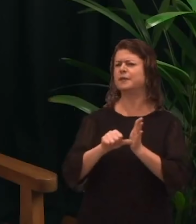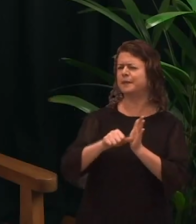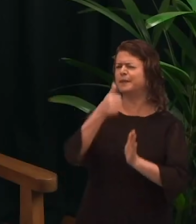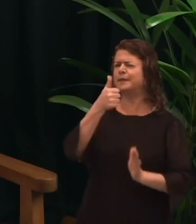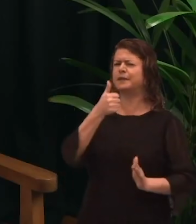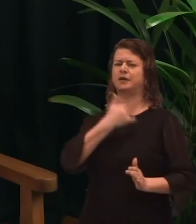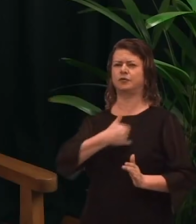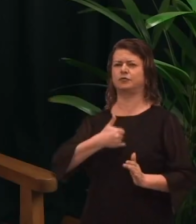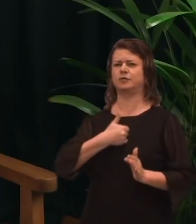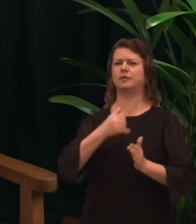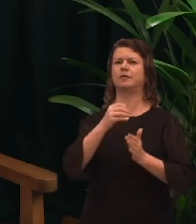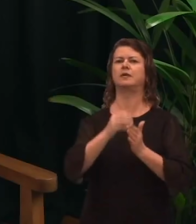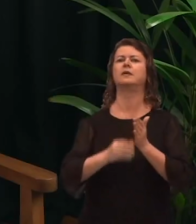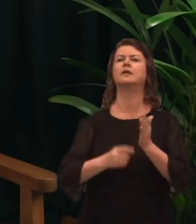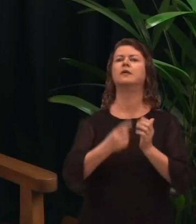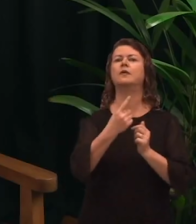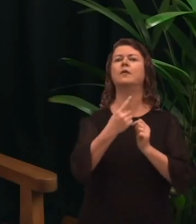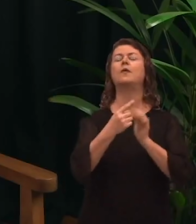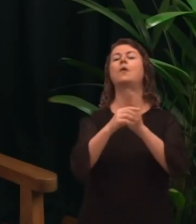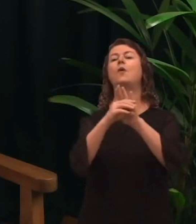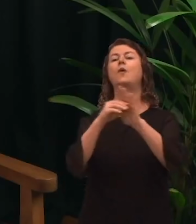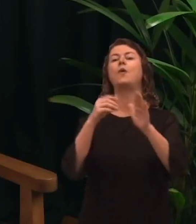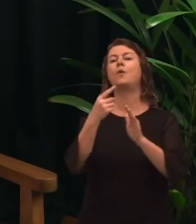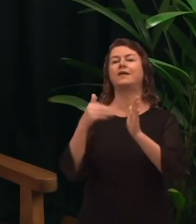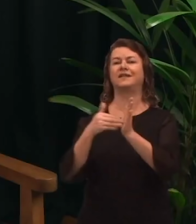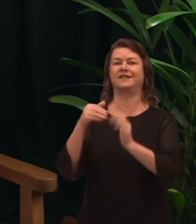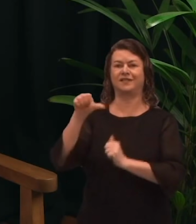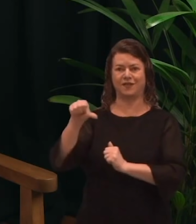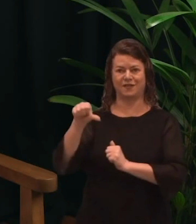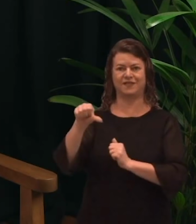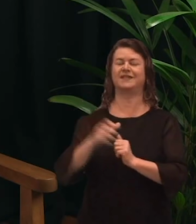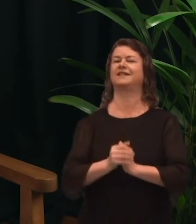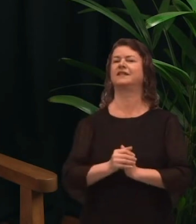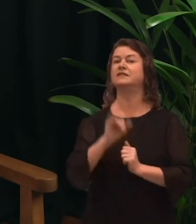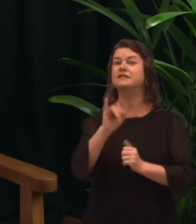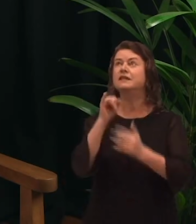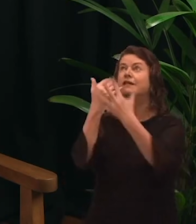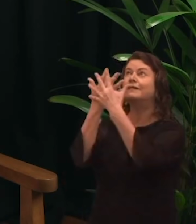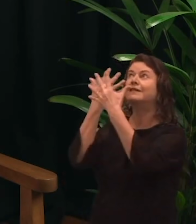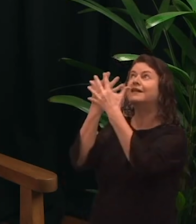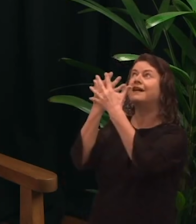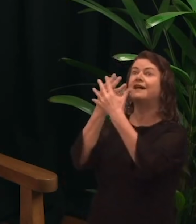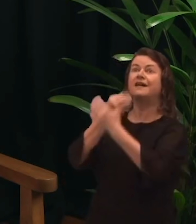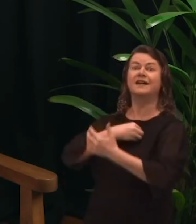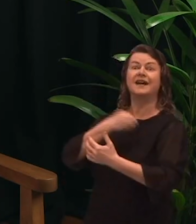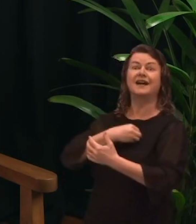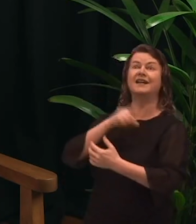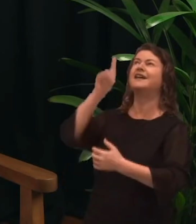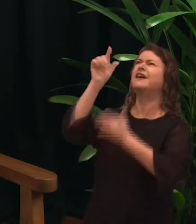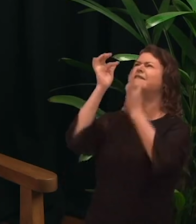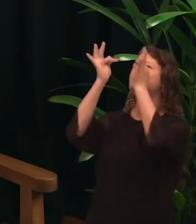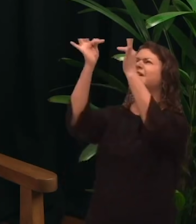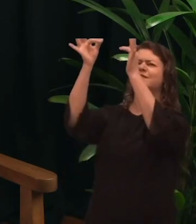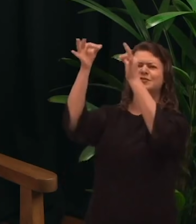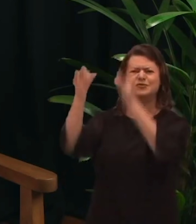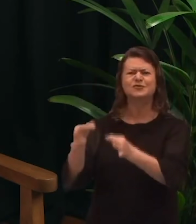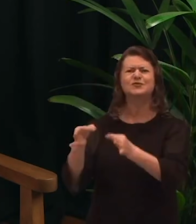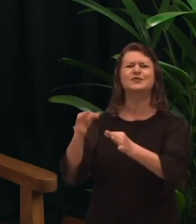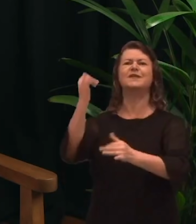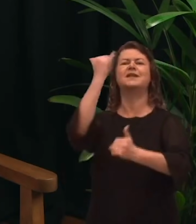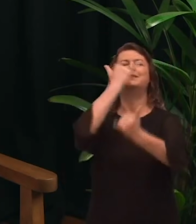com 1 João de 1:9. Se confessarmos os nossos pecados, Ele é fiel e justo